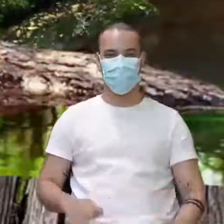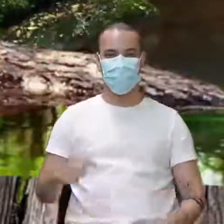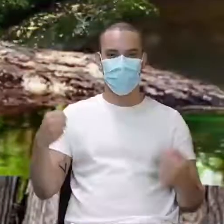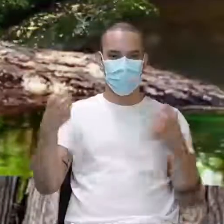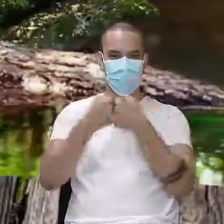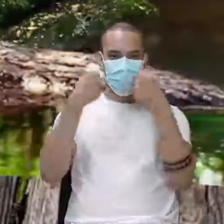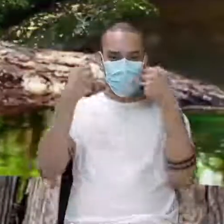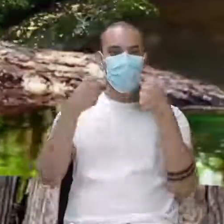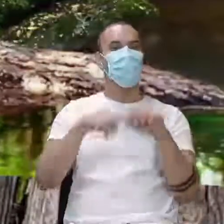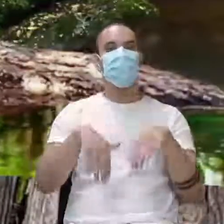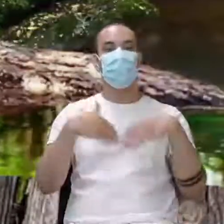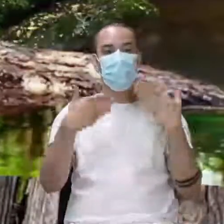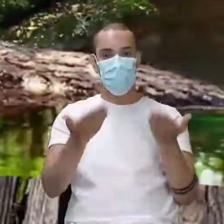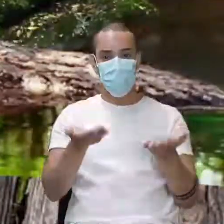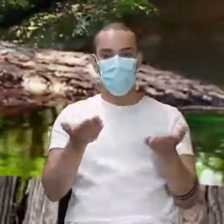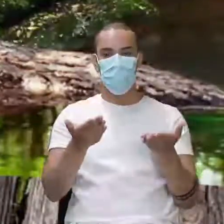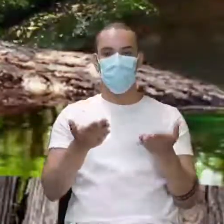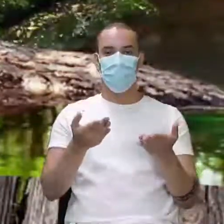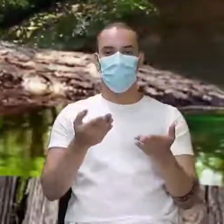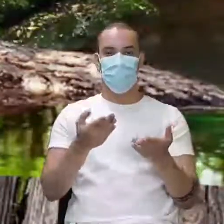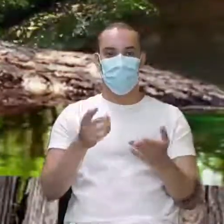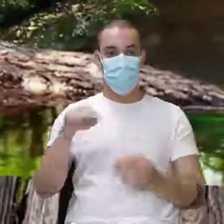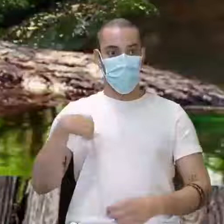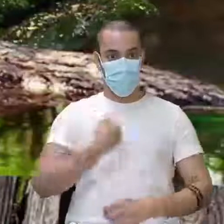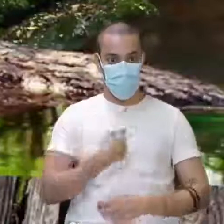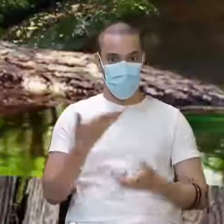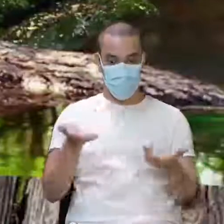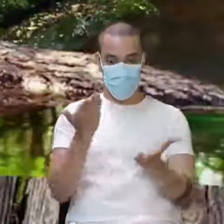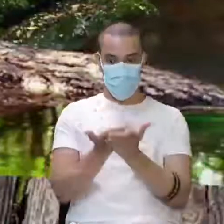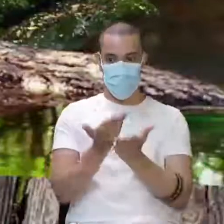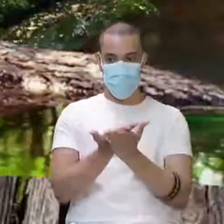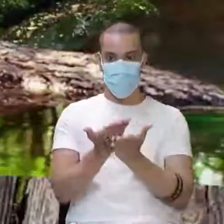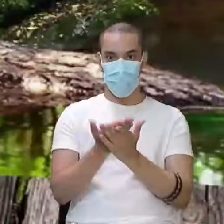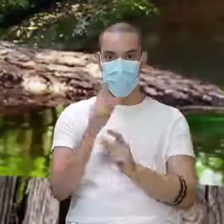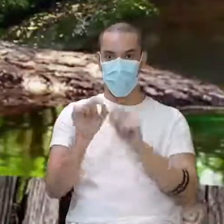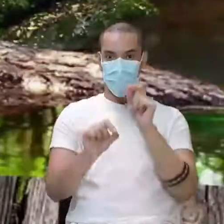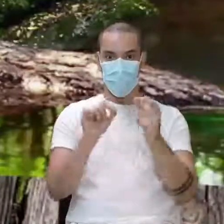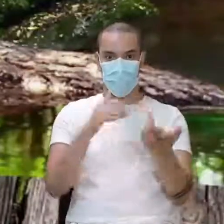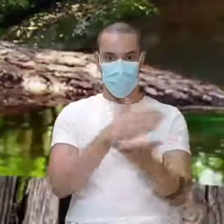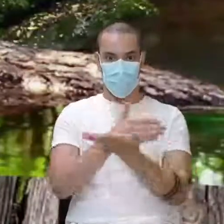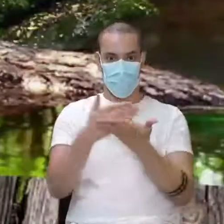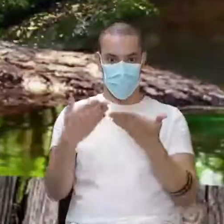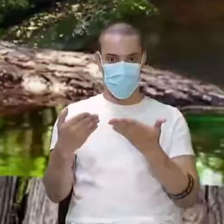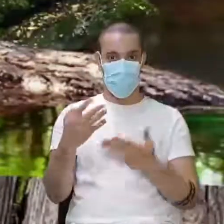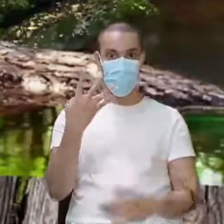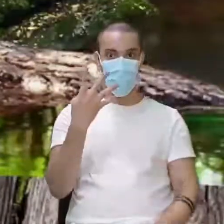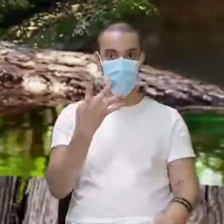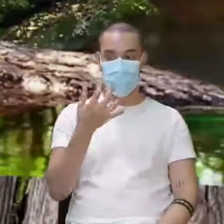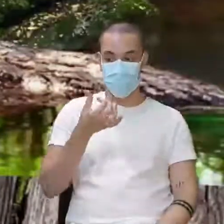Ativou. Galera, olha só. Nós estamos aqui na nossa aula, vamos começar a nossa aula